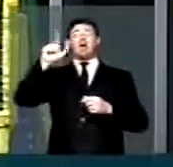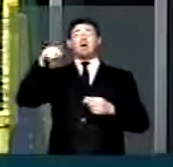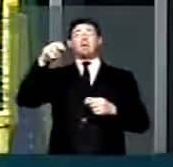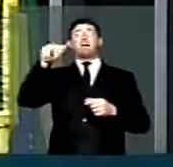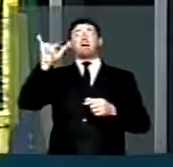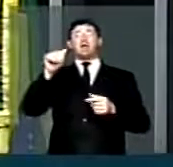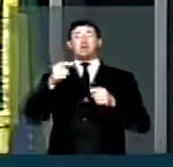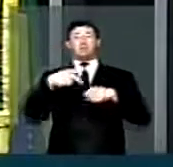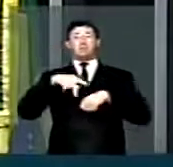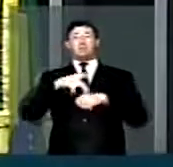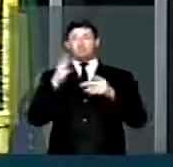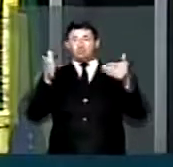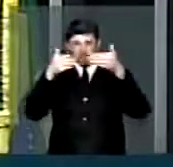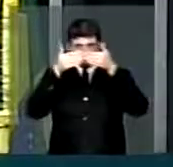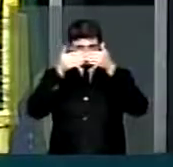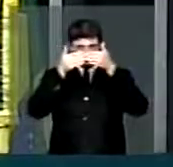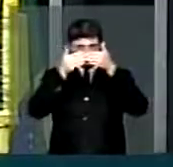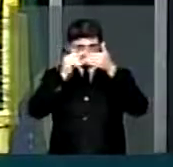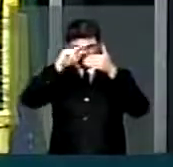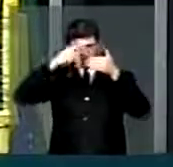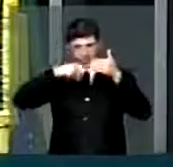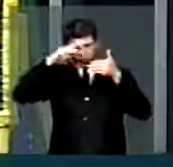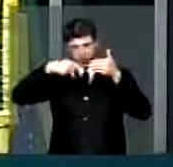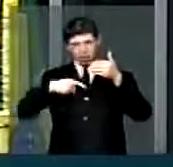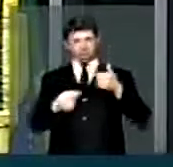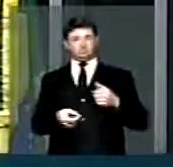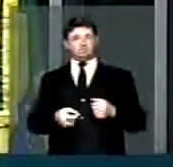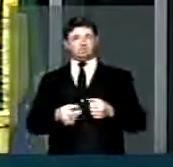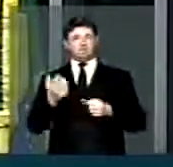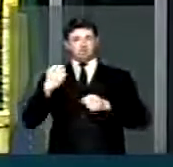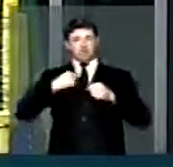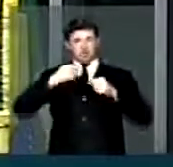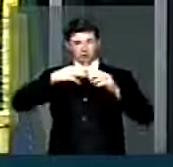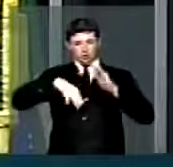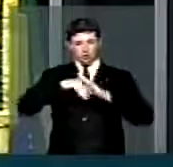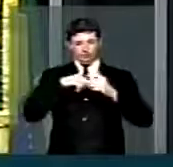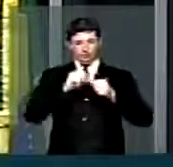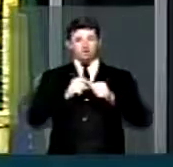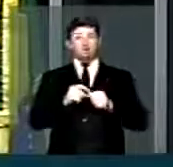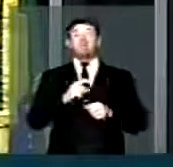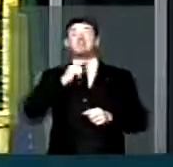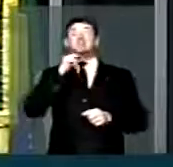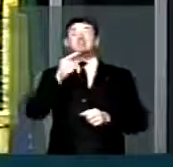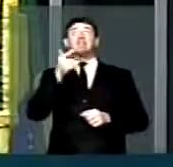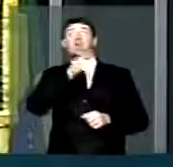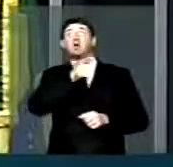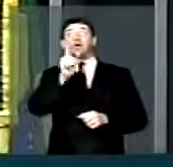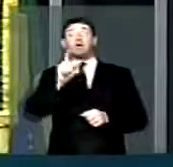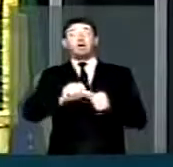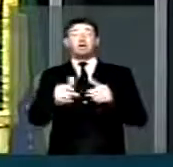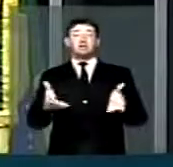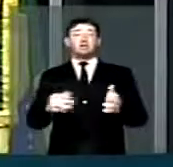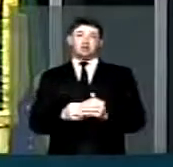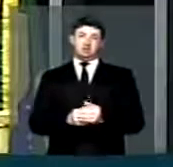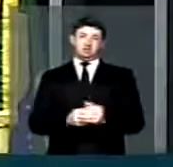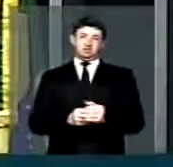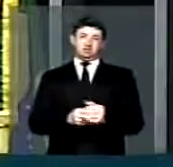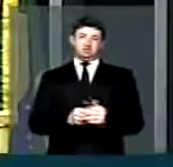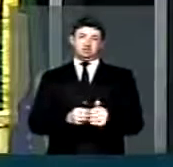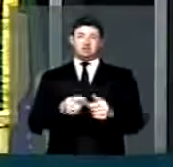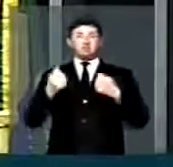muito fechado, autárquico, querer ser produtivo em tudo. Ninguém consegue ser produtivo em tudo. Tem